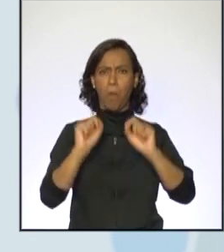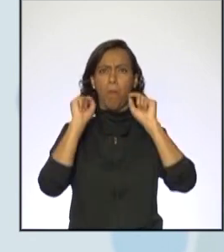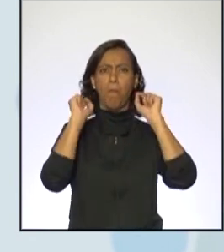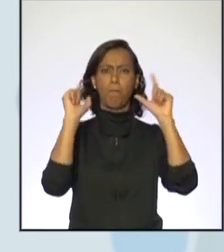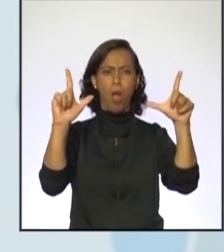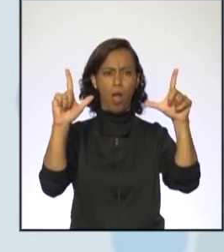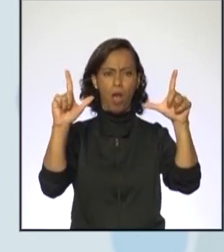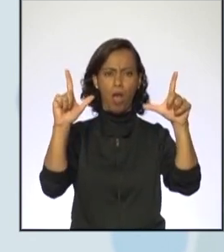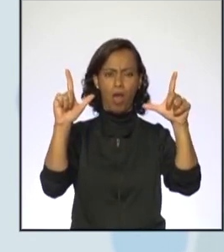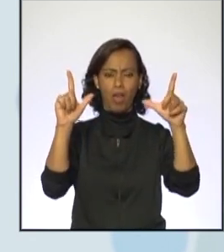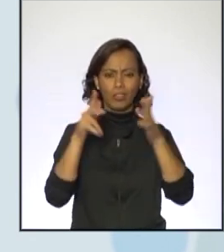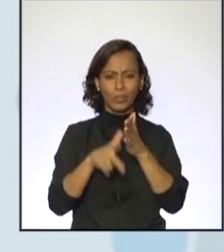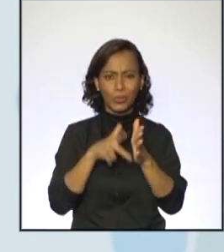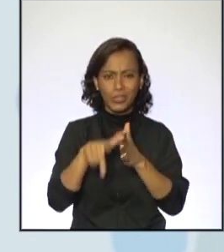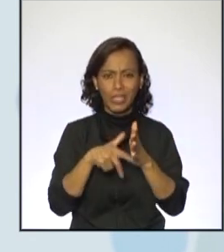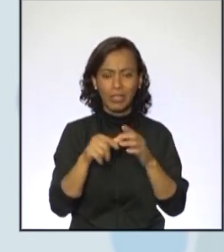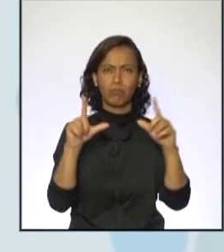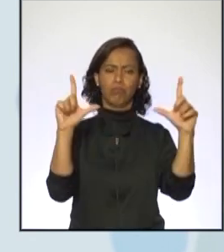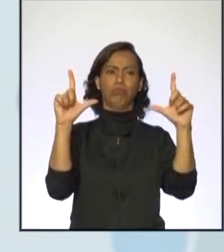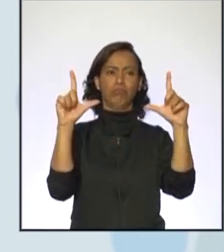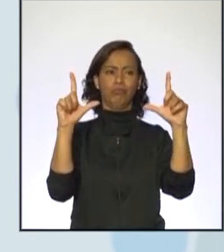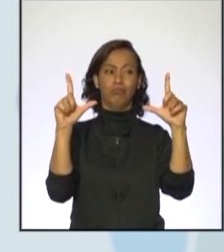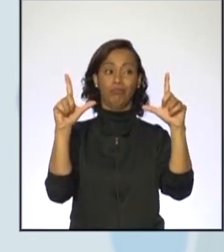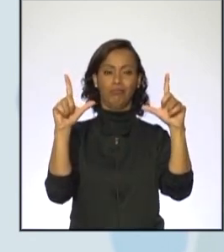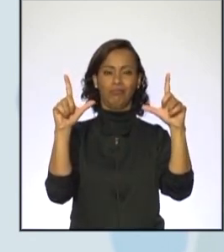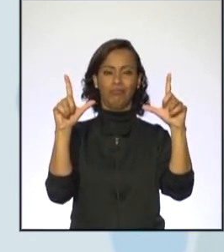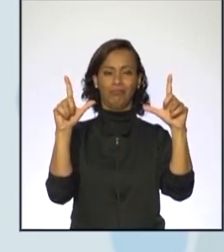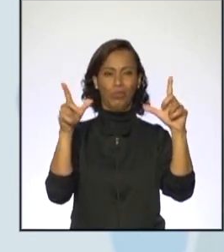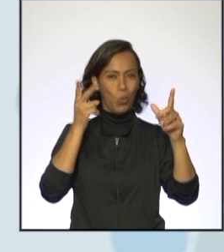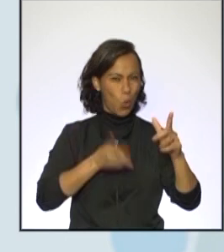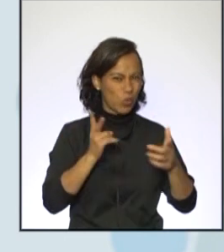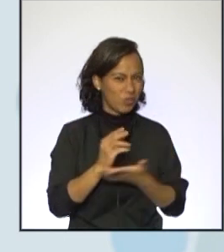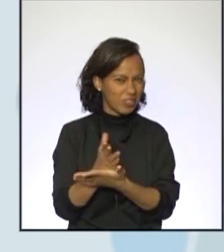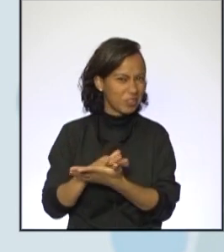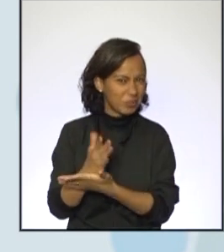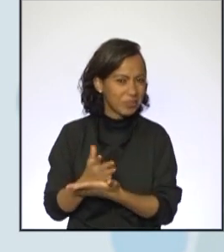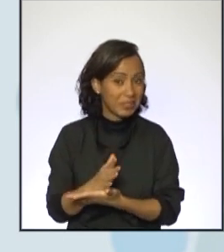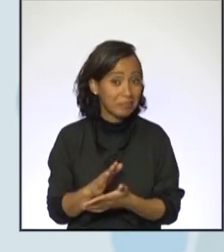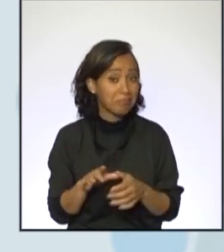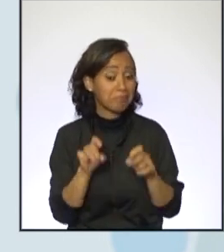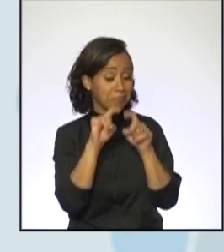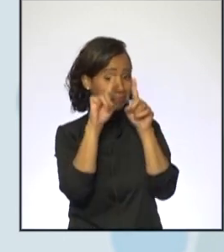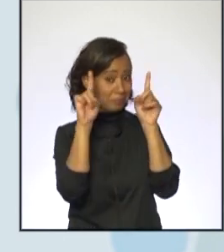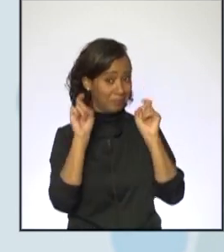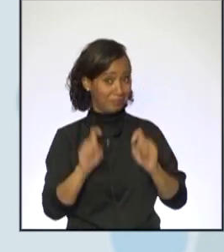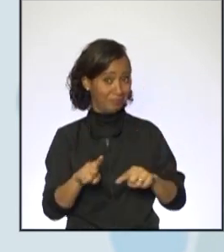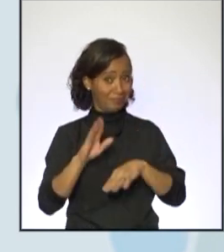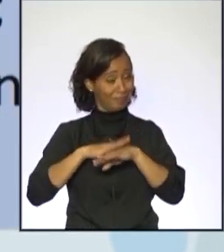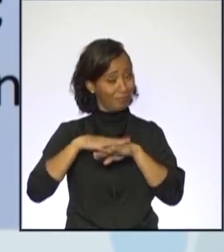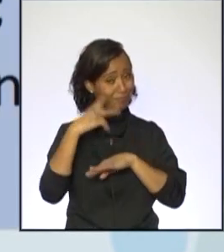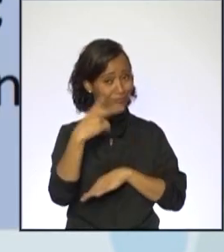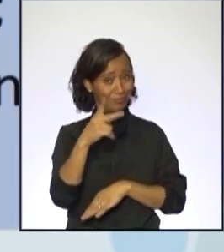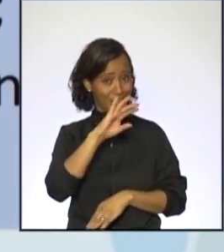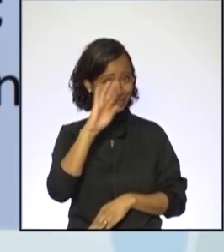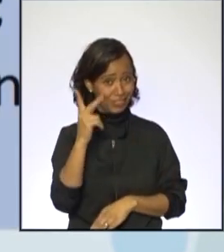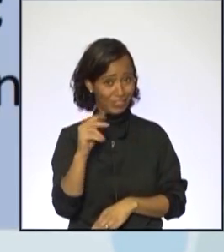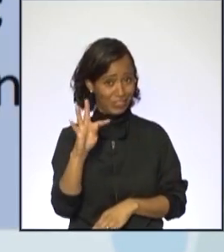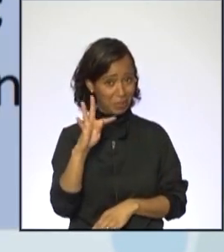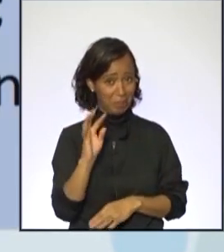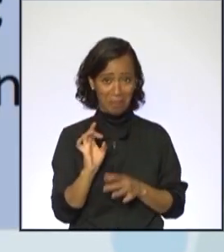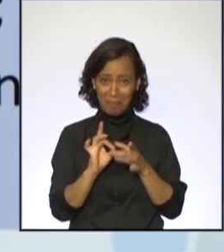mesma? E agora fica aí, segura aí e responde no chat para a gente, ok?